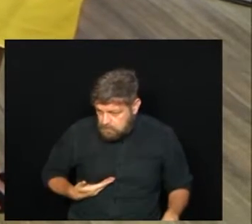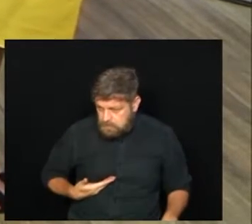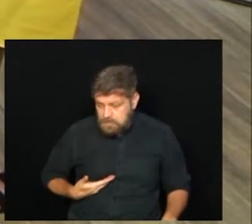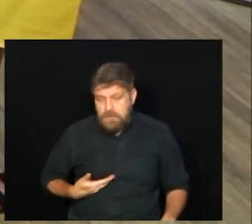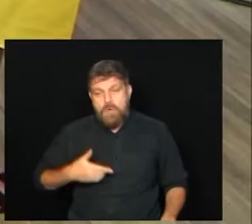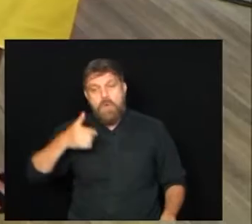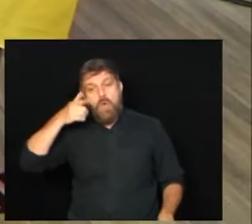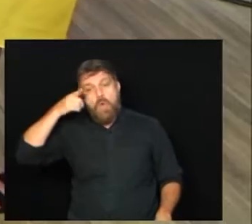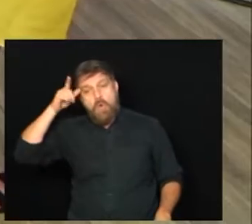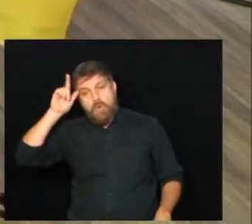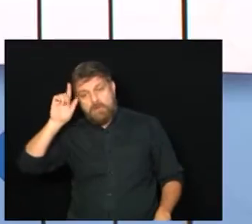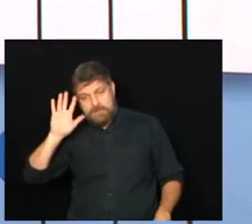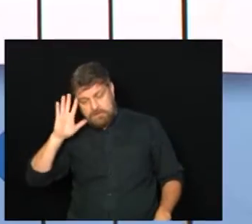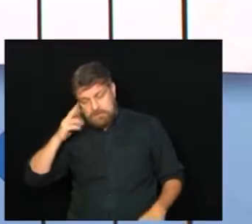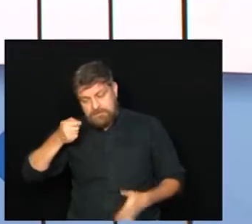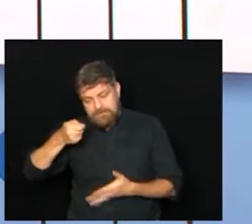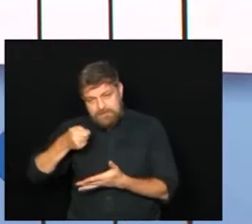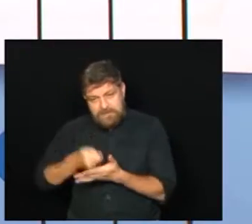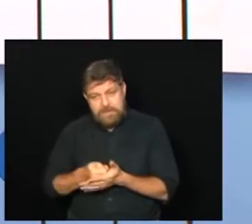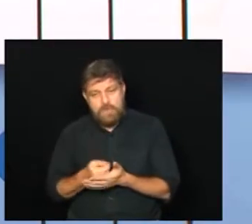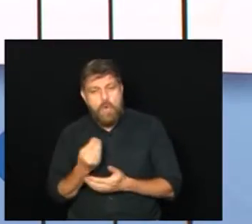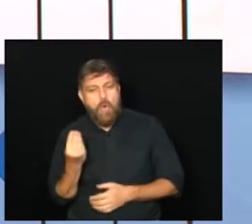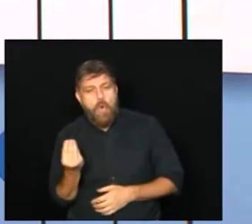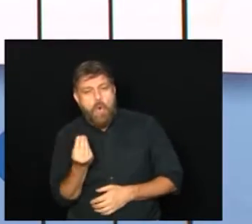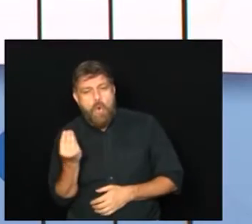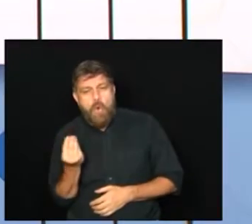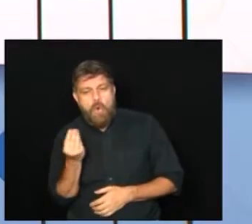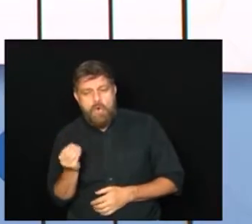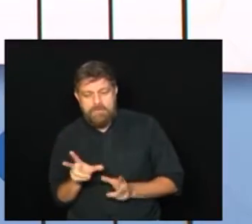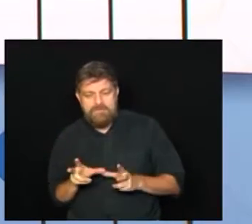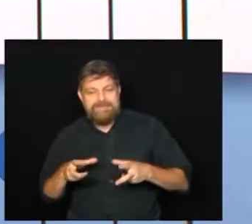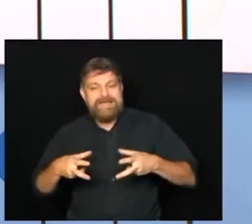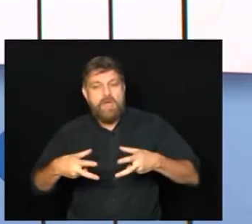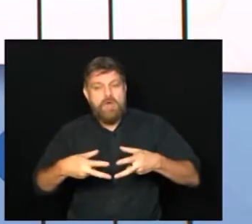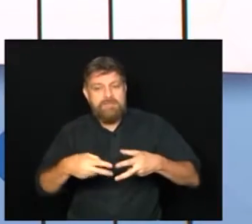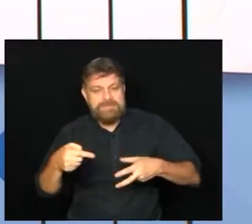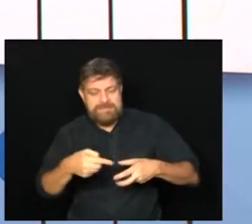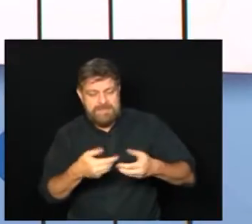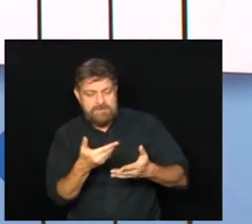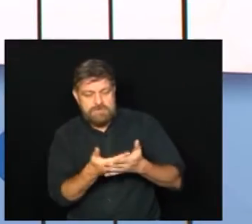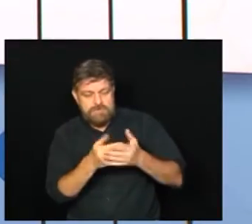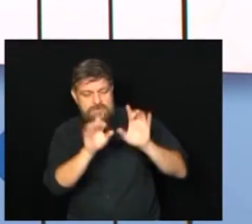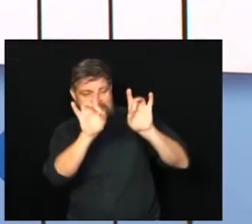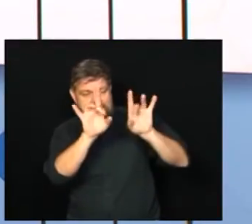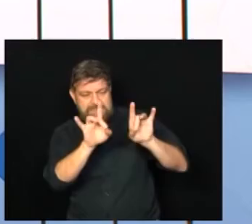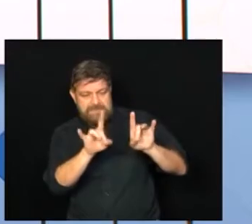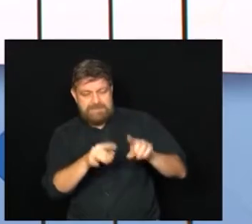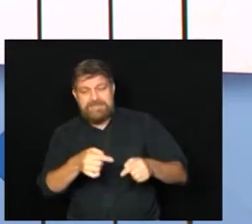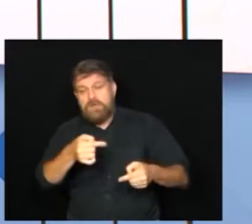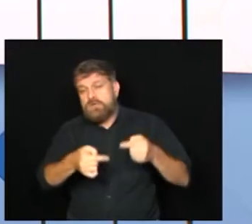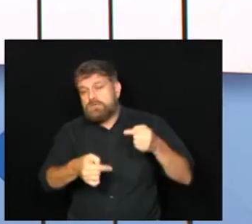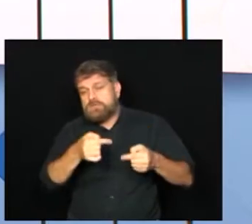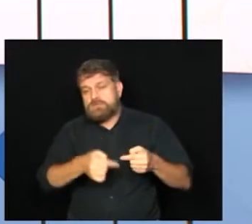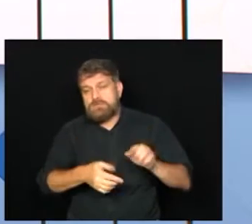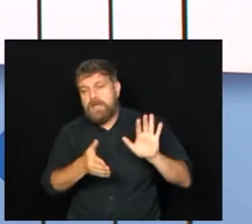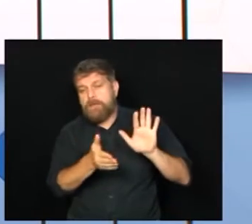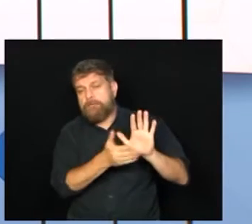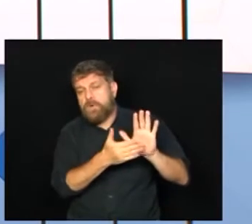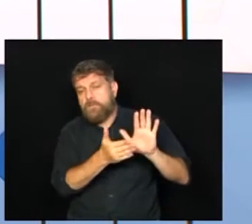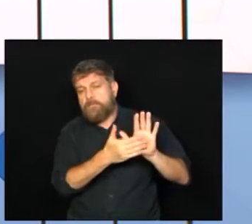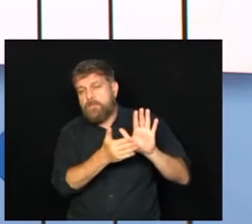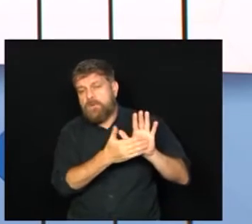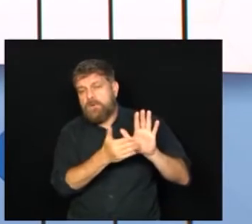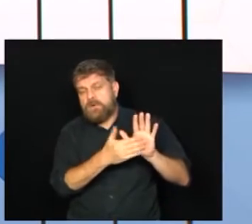Ontem ficou definido, então, como será essa comissão. É a Comissão Especial de Estudos que vai discutir propostas